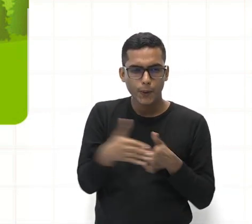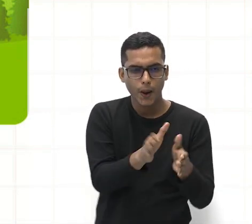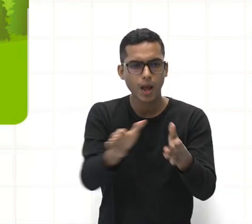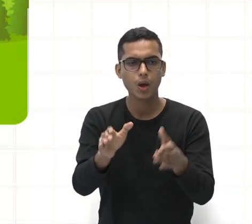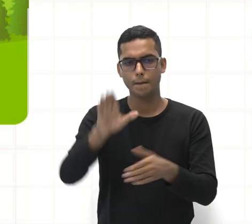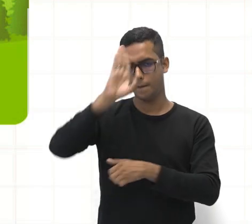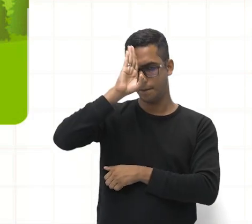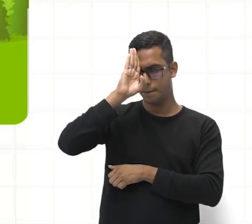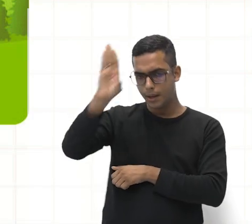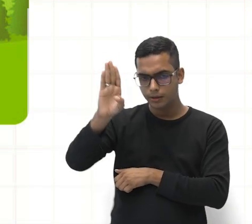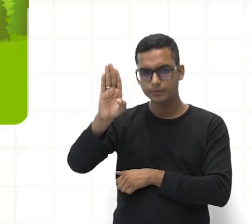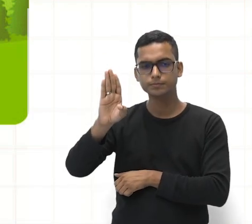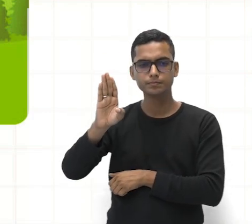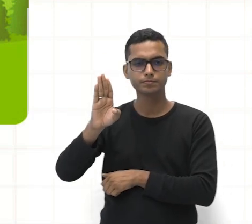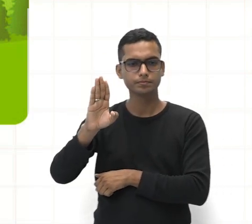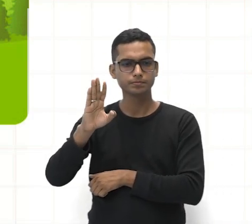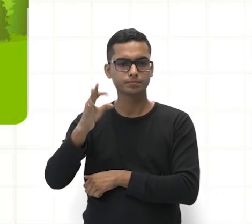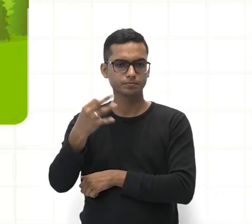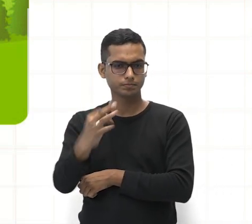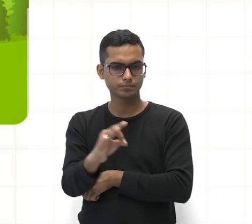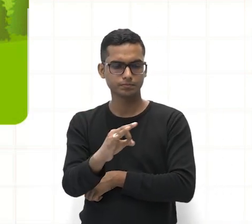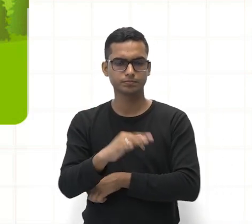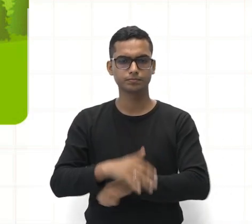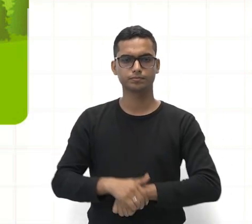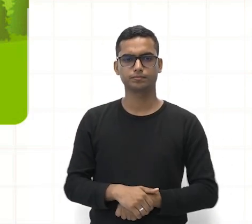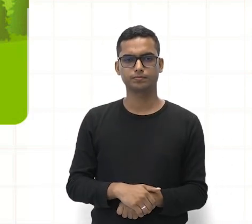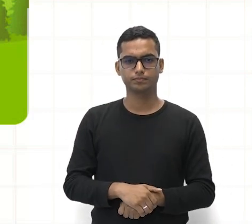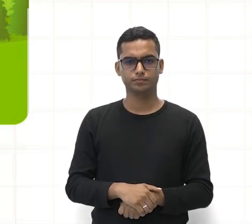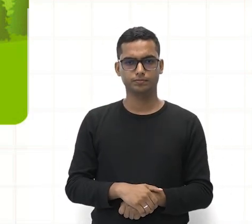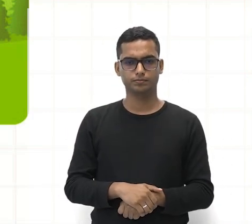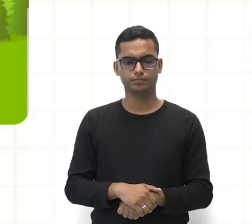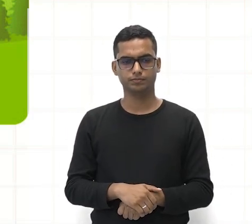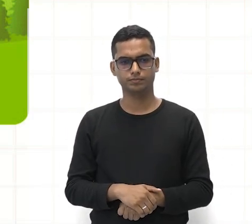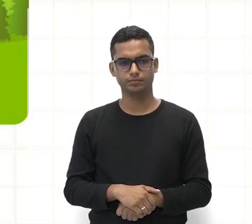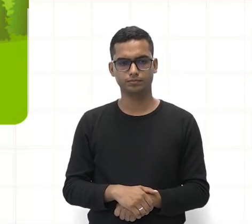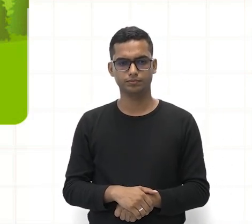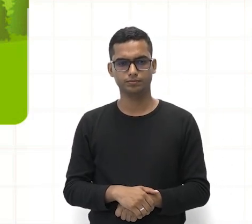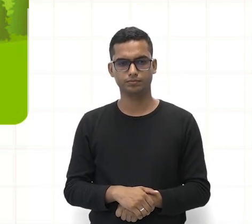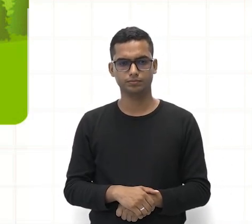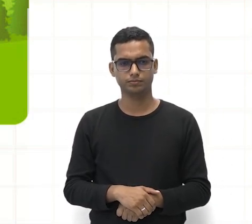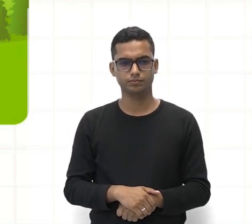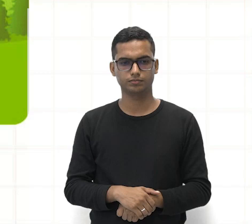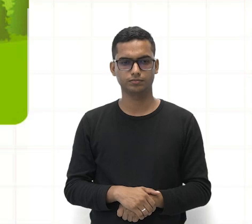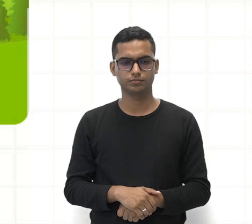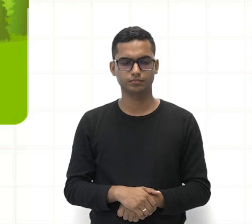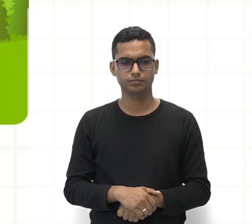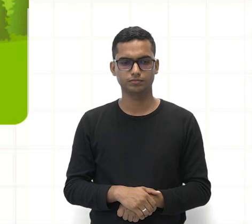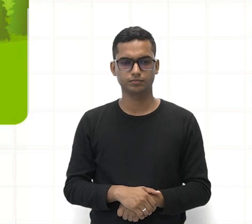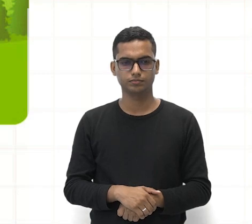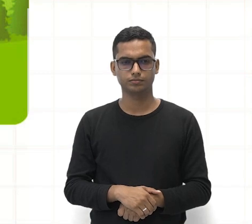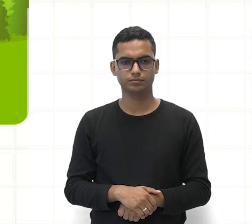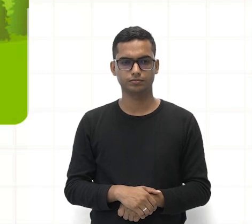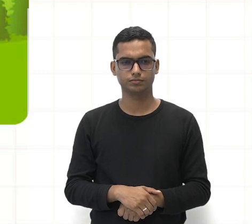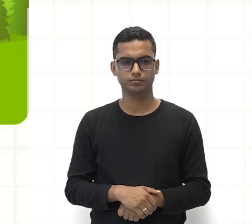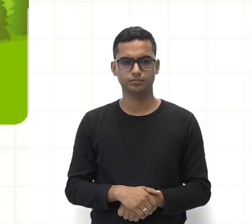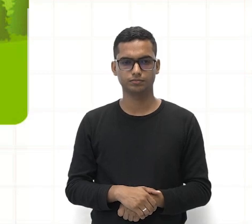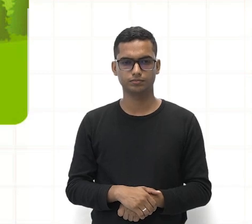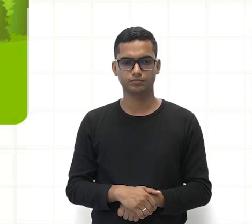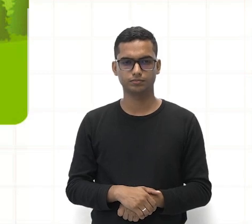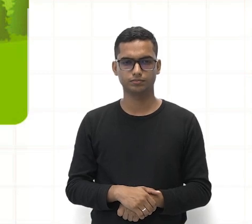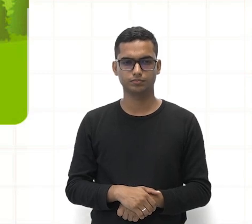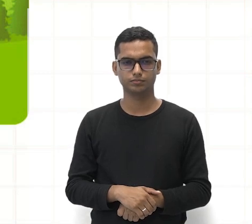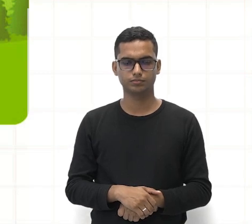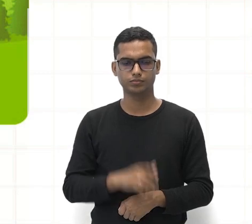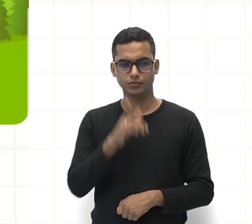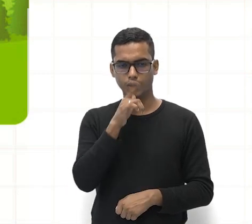é o principal aí, rio dessa bacia hidrográfica que está sendo ilustrada. Nós temos os